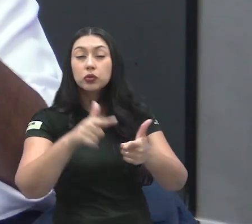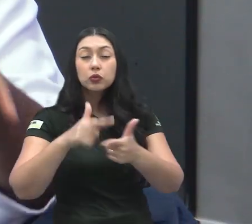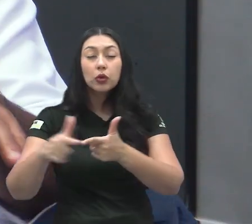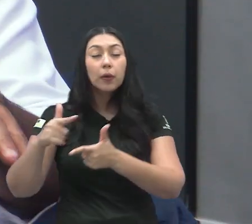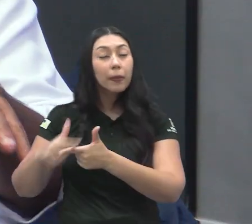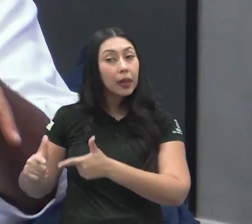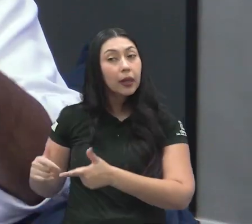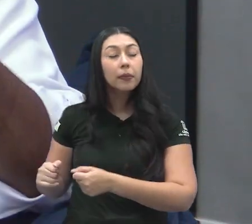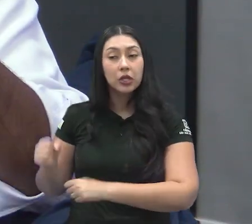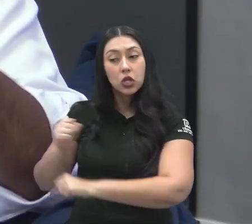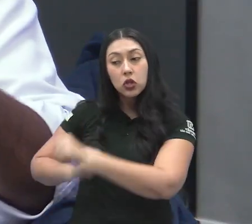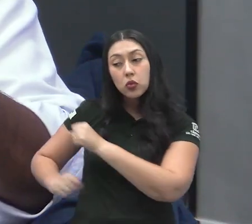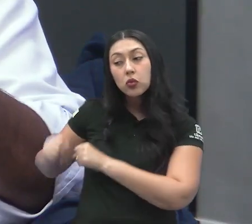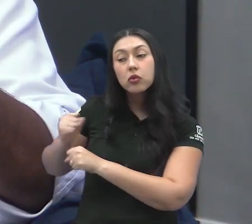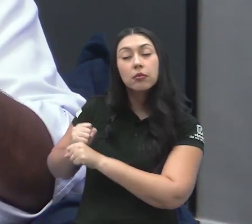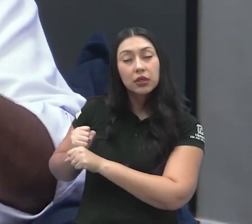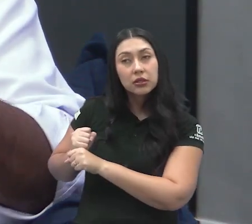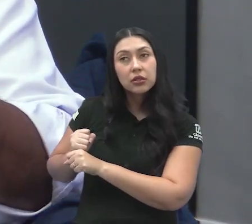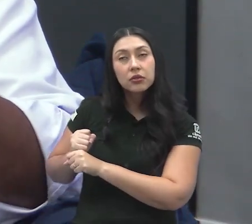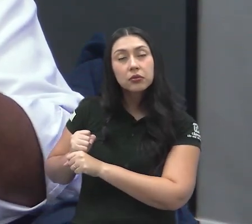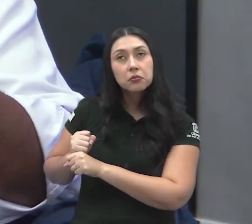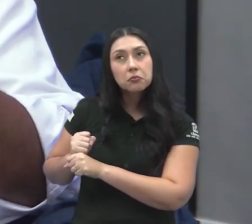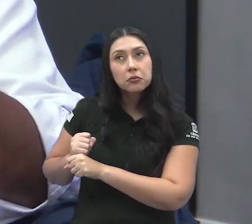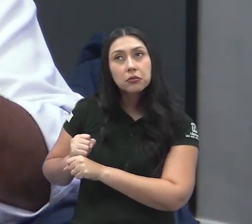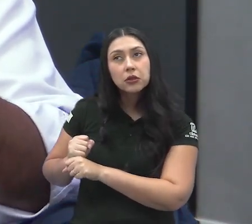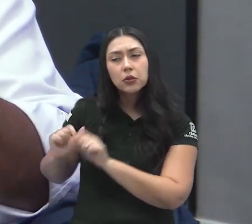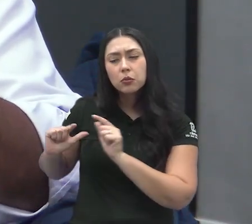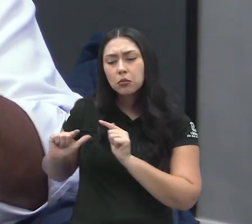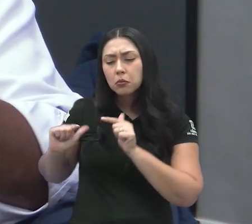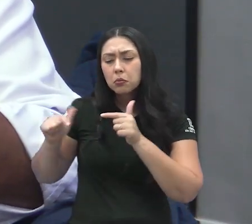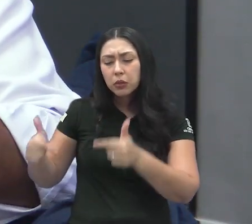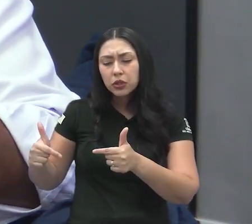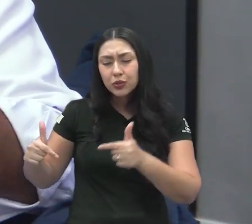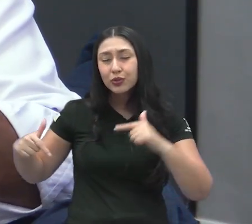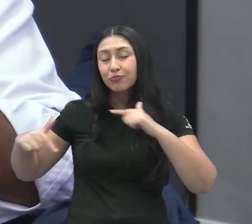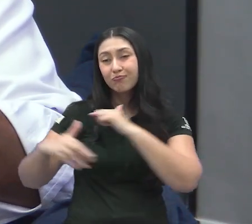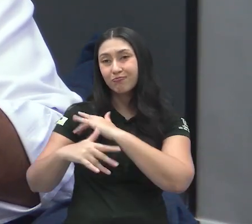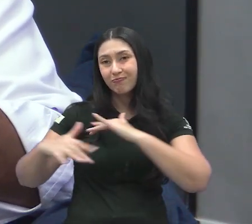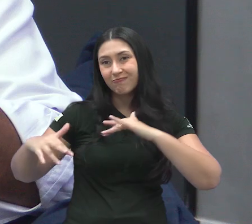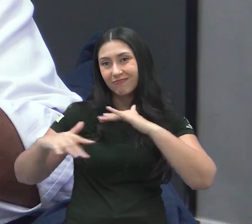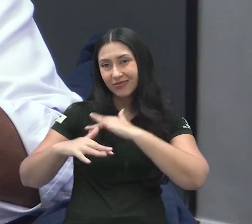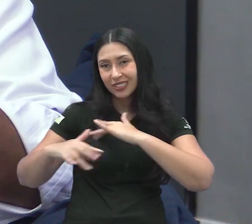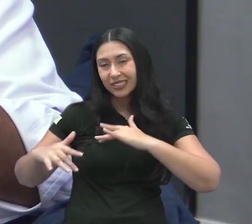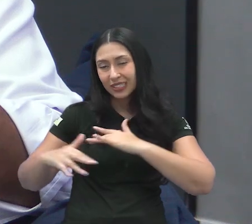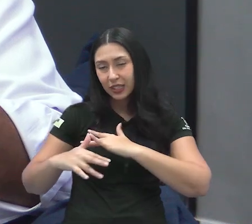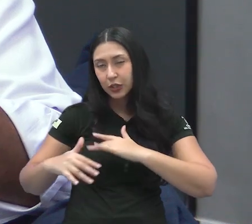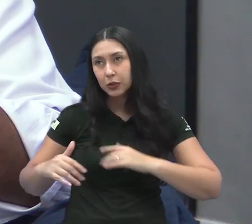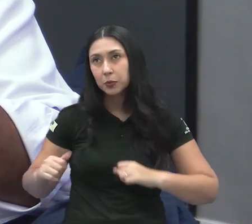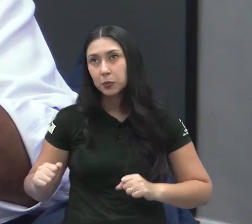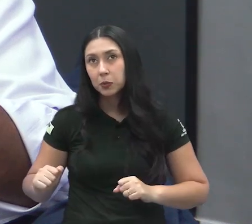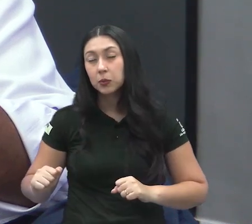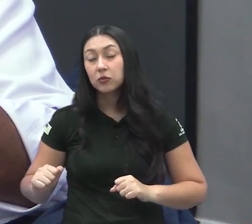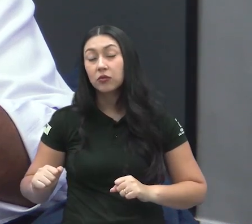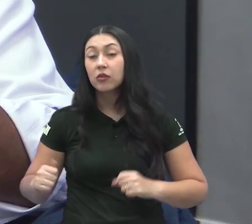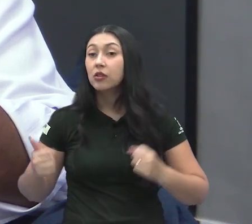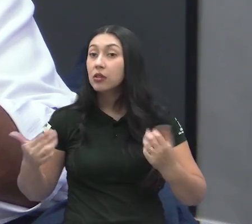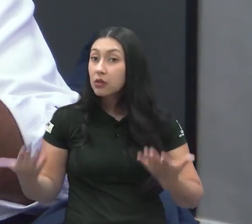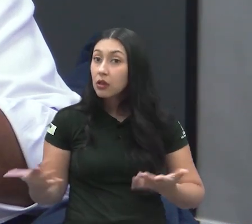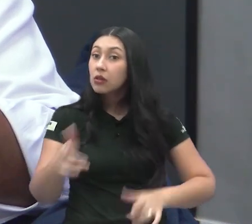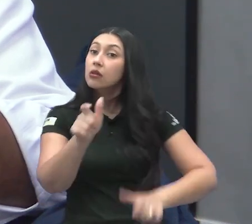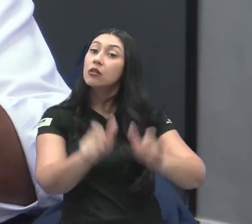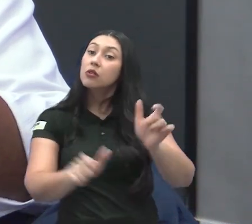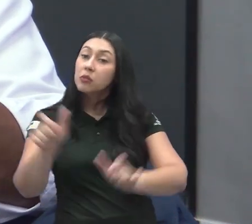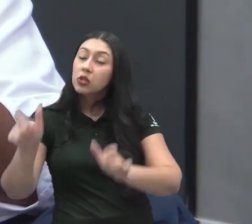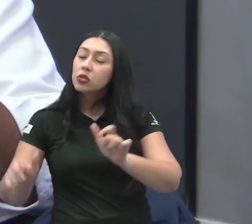e o ano passado a gente teve uma ação na questão de mobilidade, né? Aí